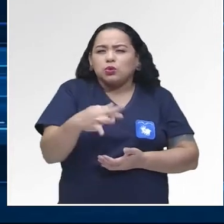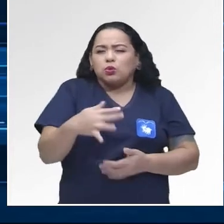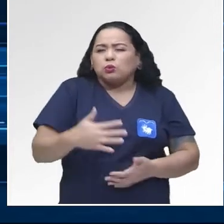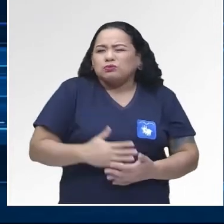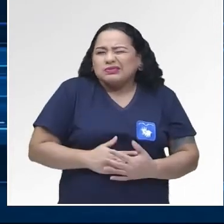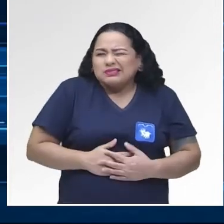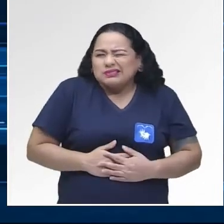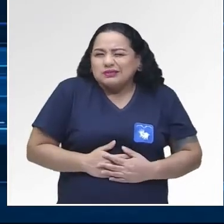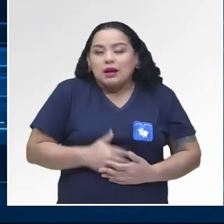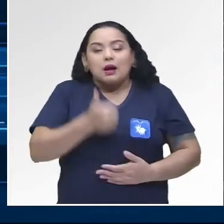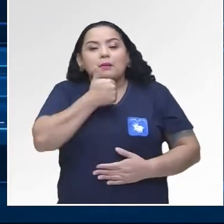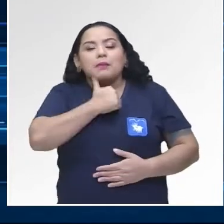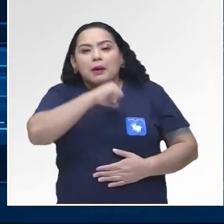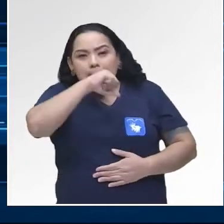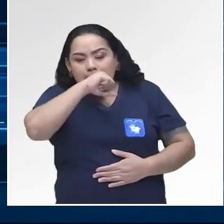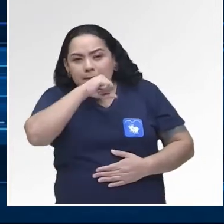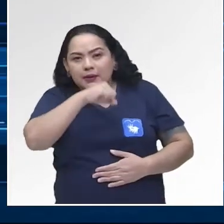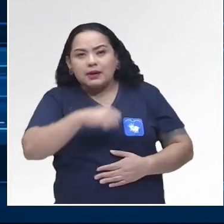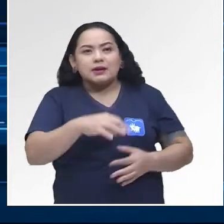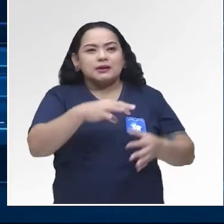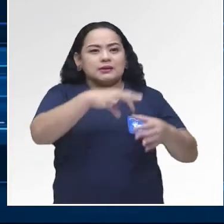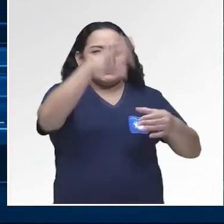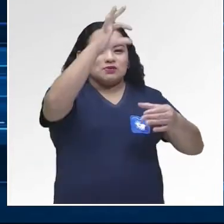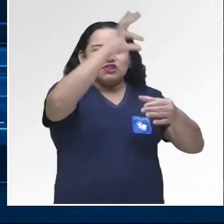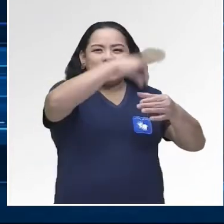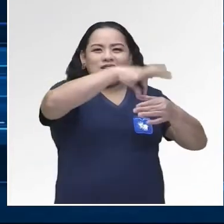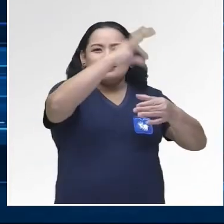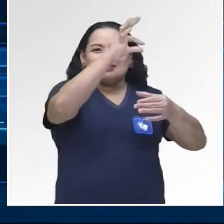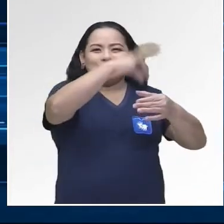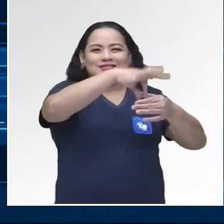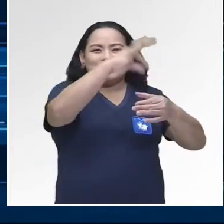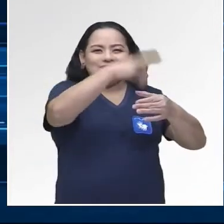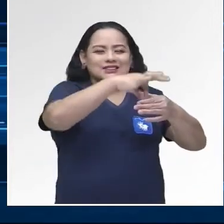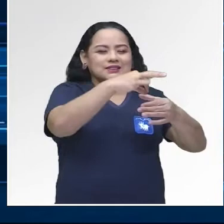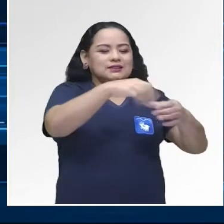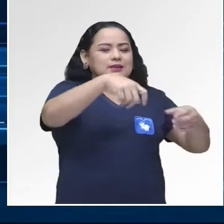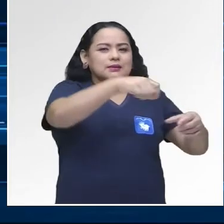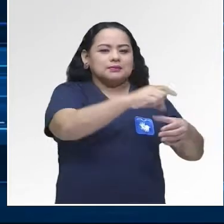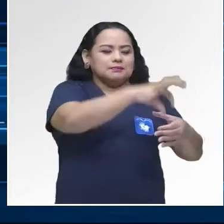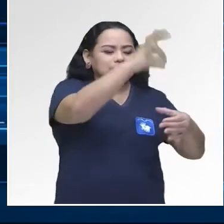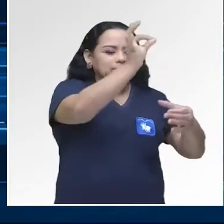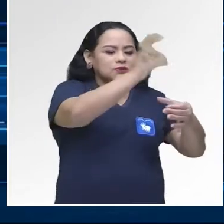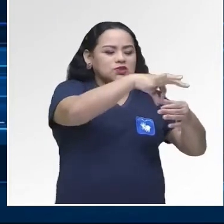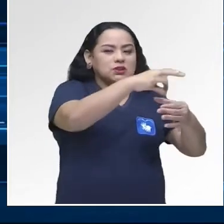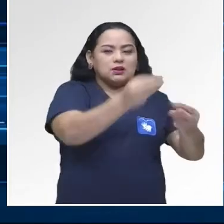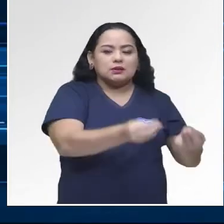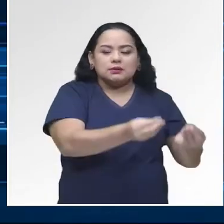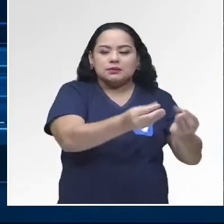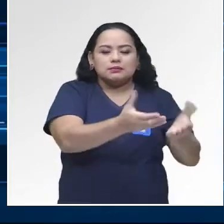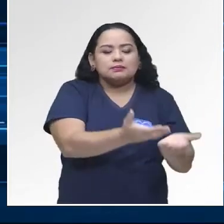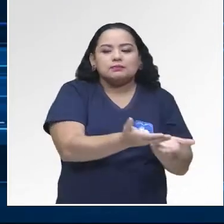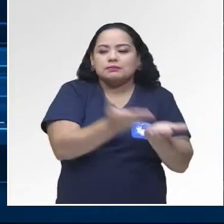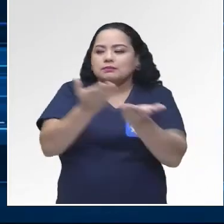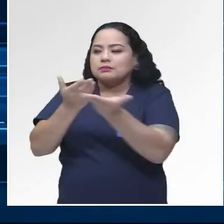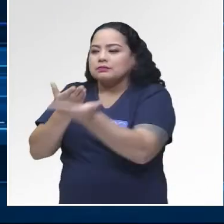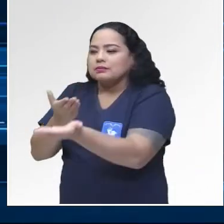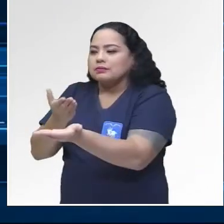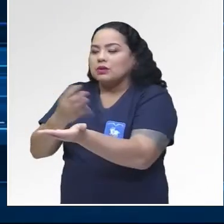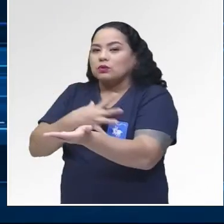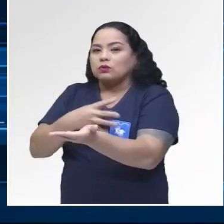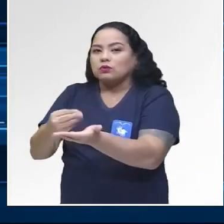vai lá, pega um boldo, faz um chá de boldo. Né? E